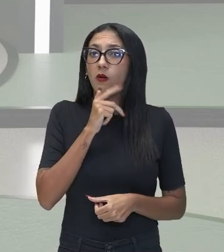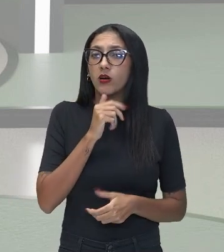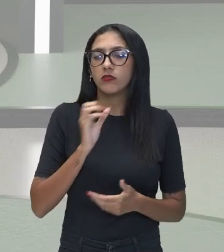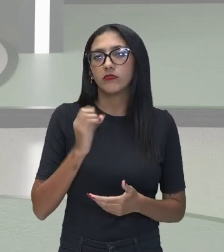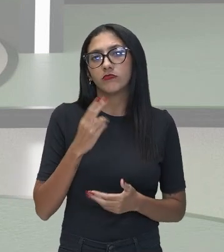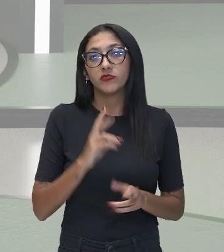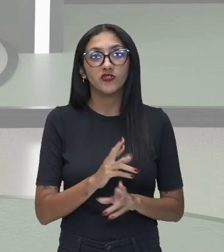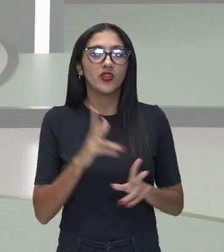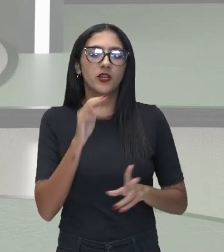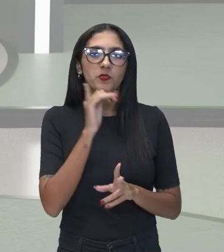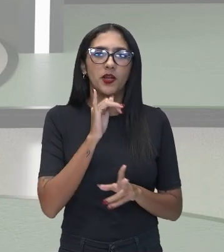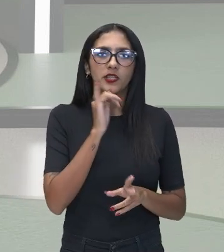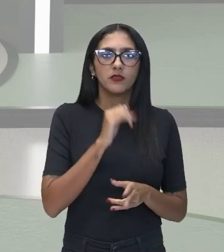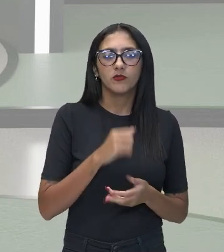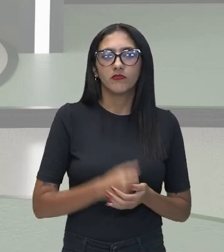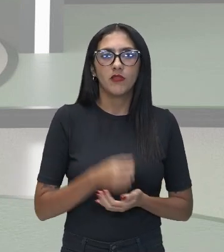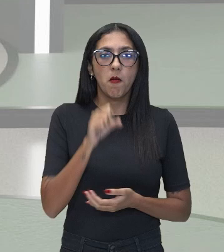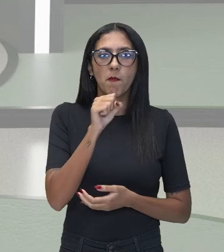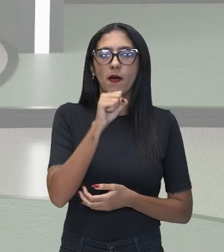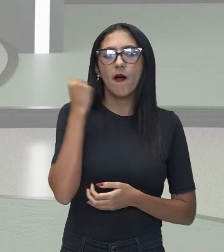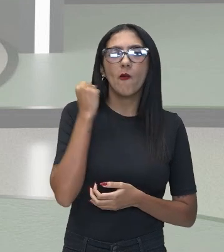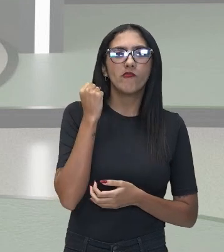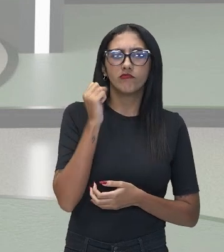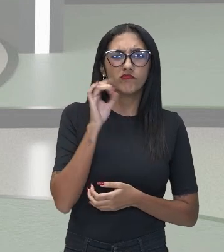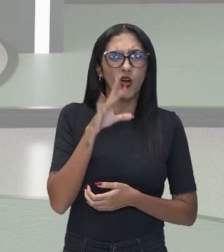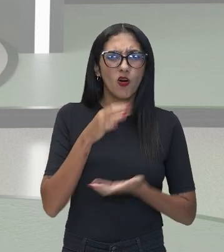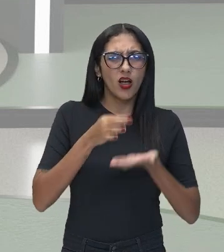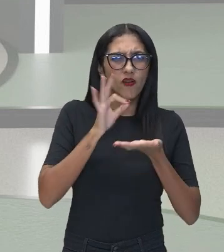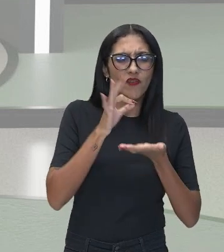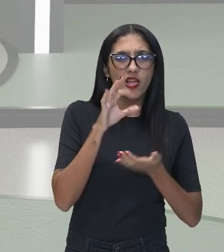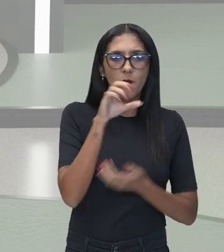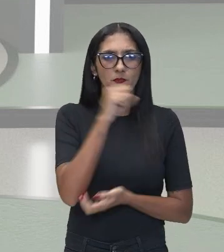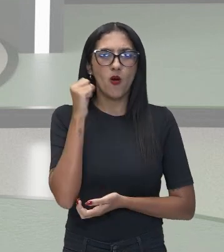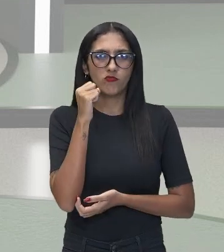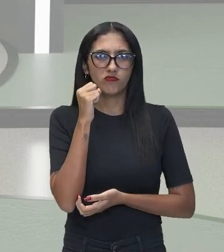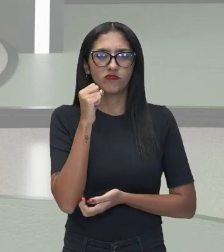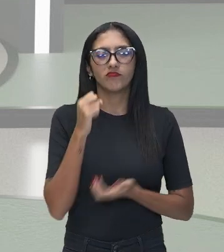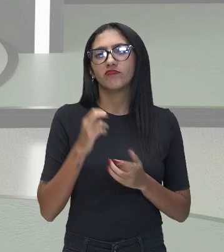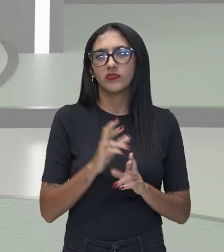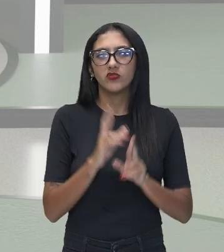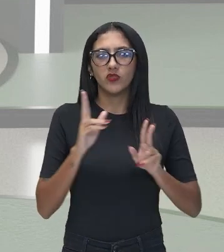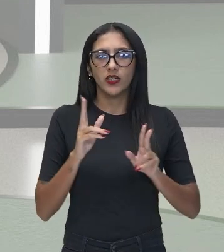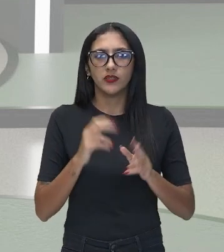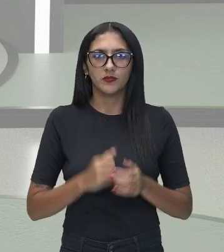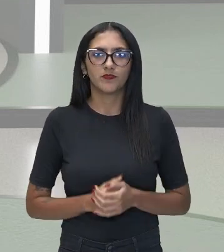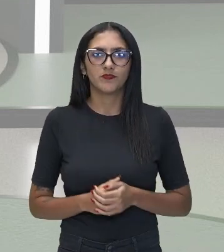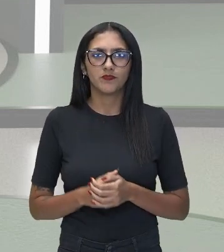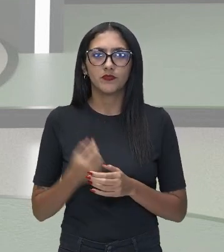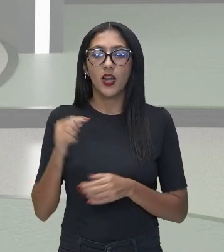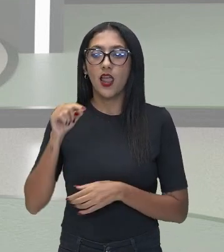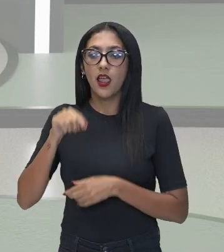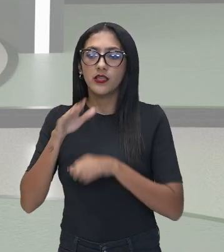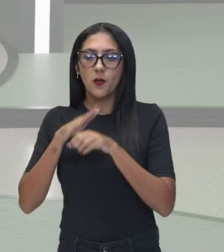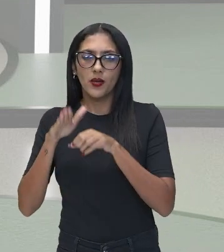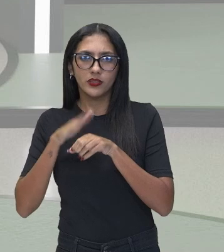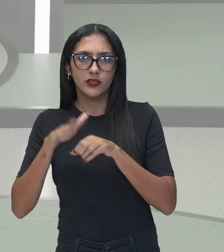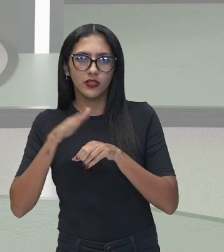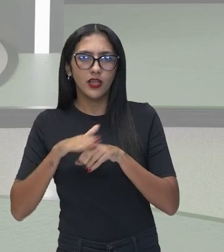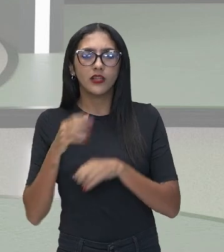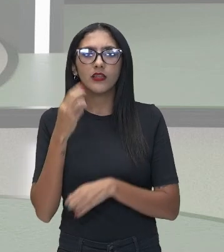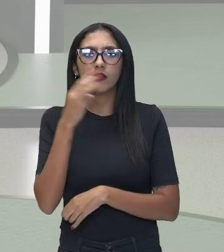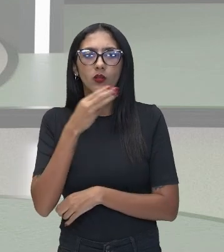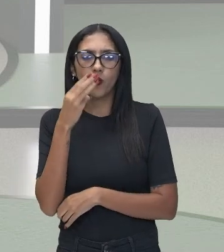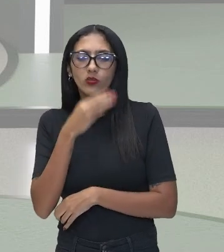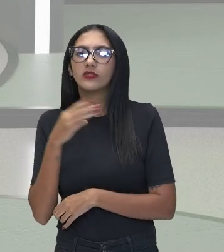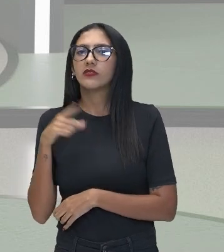um café com um pão, simplesmente só com pão. Então, esse daqui é melhor do que, por